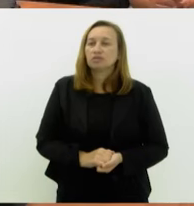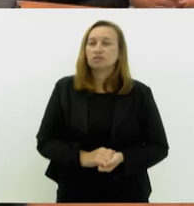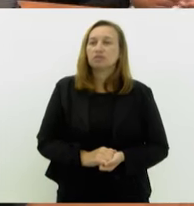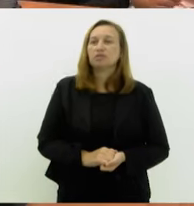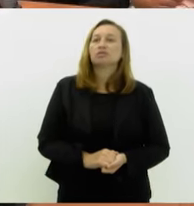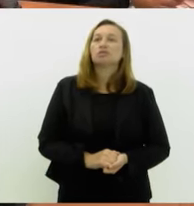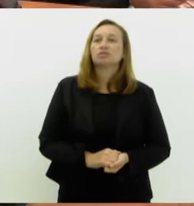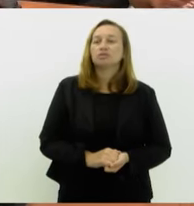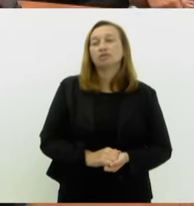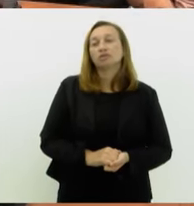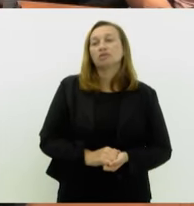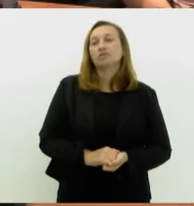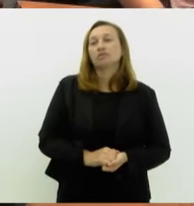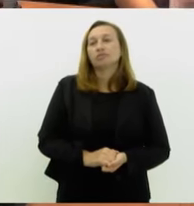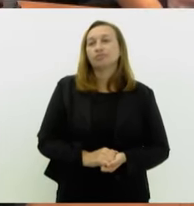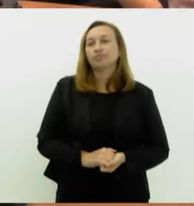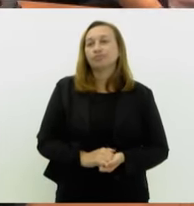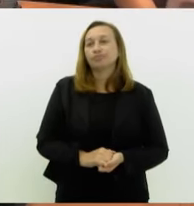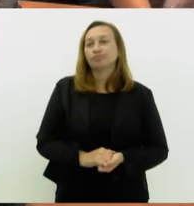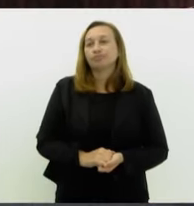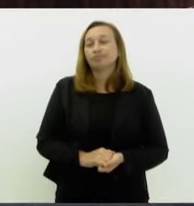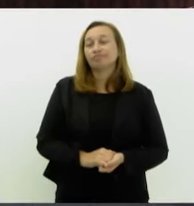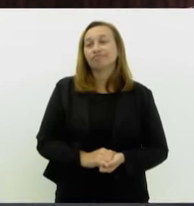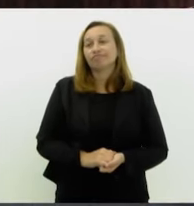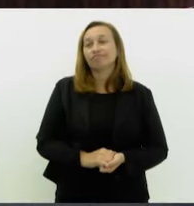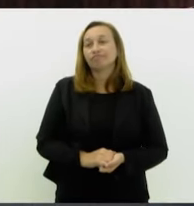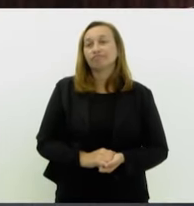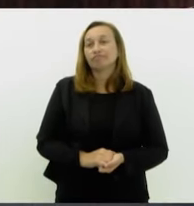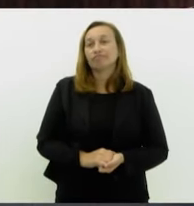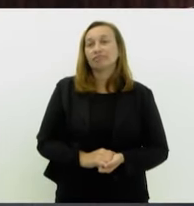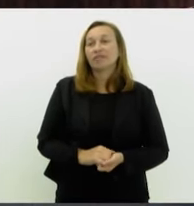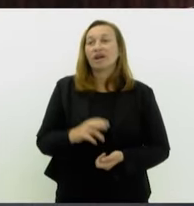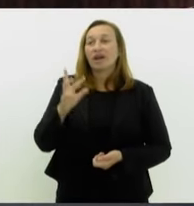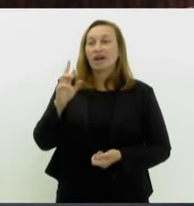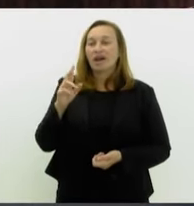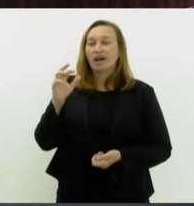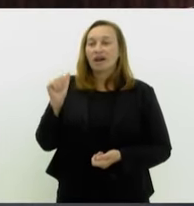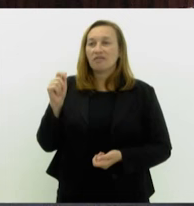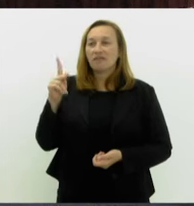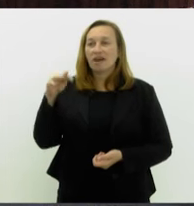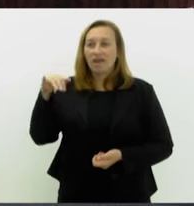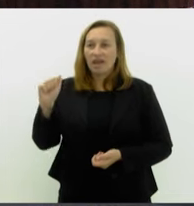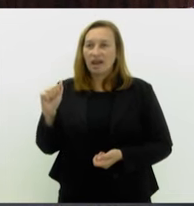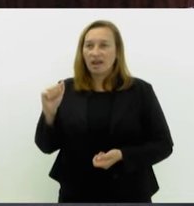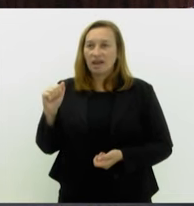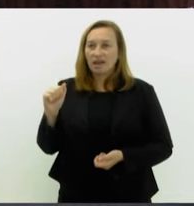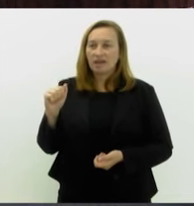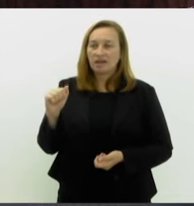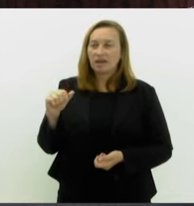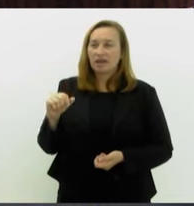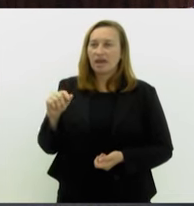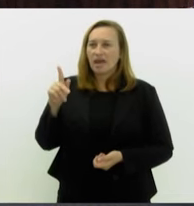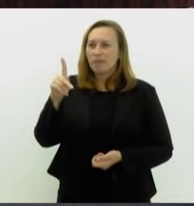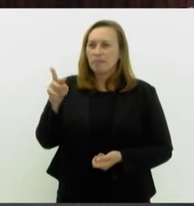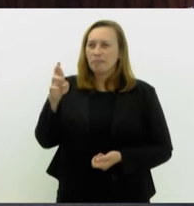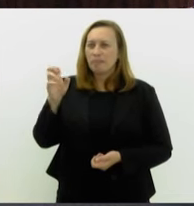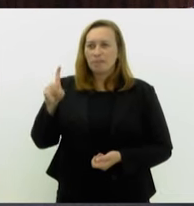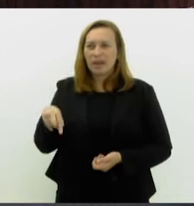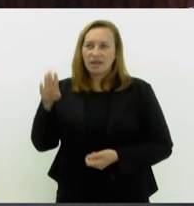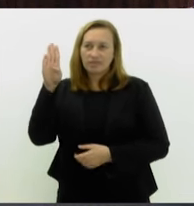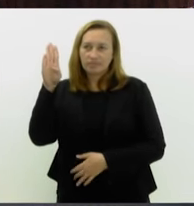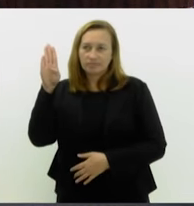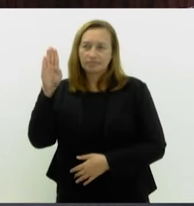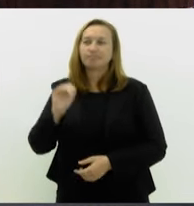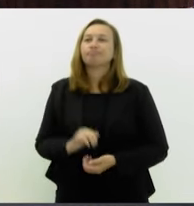tempinho a ra ah Rafaela é pré-candidata me disseram aqui colocar aqui Dani balb Mas tudo bem